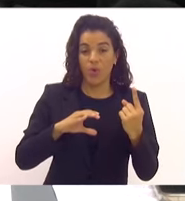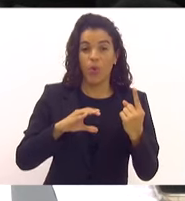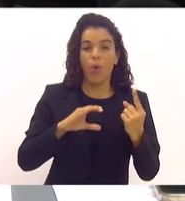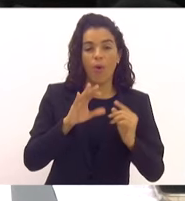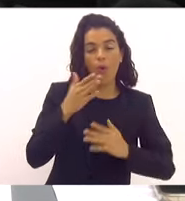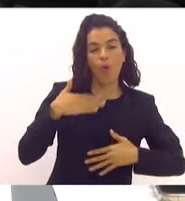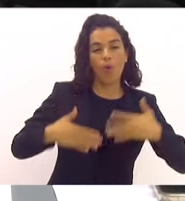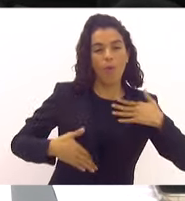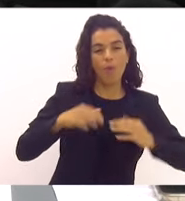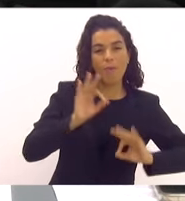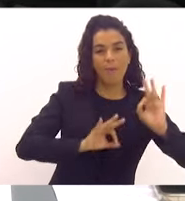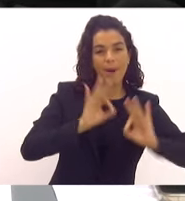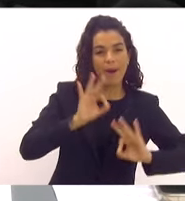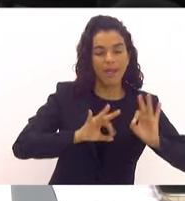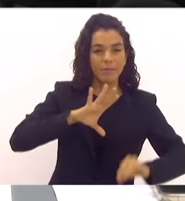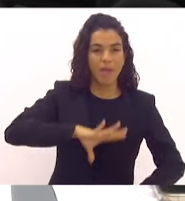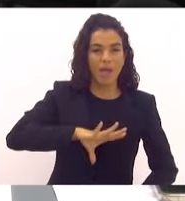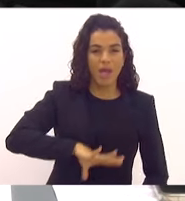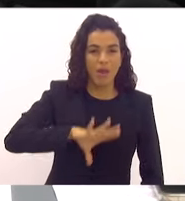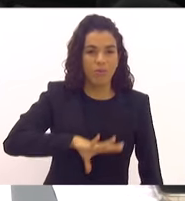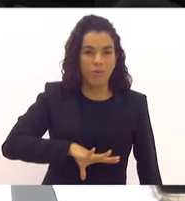menopausa